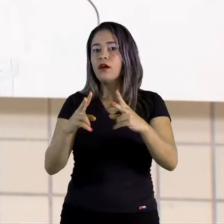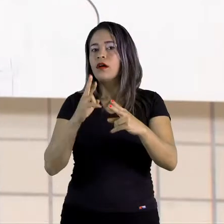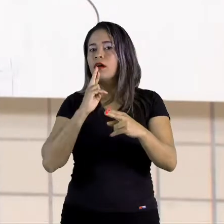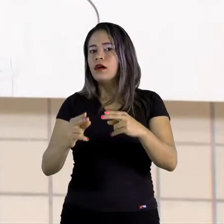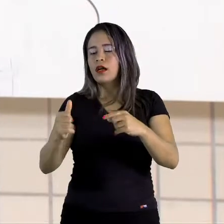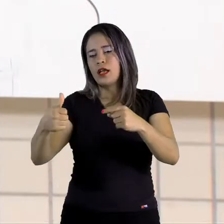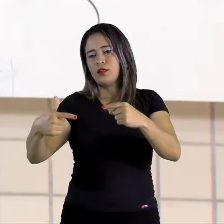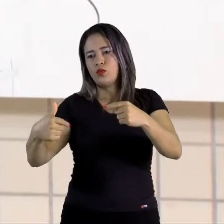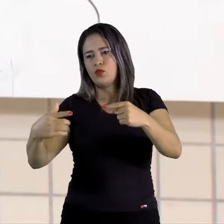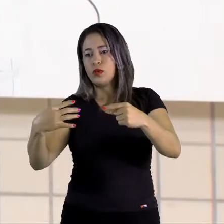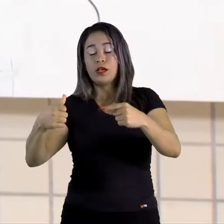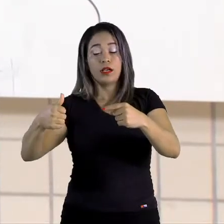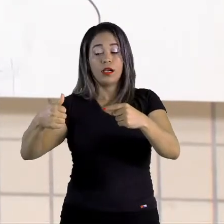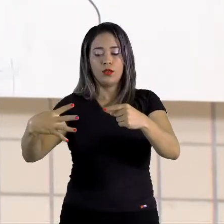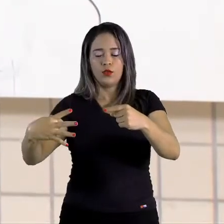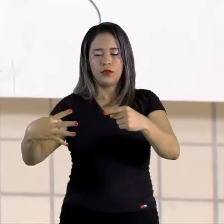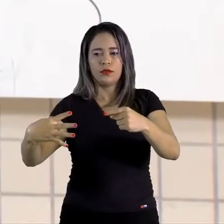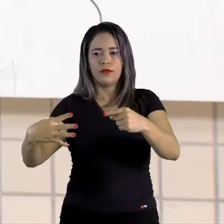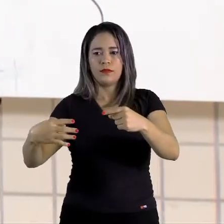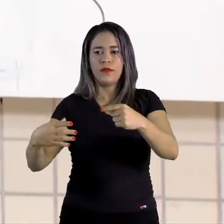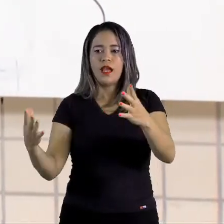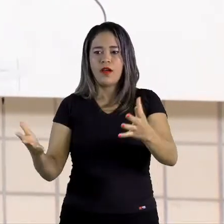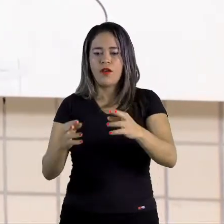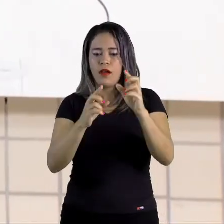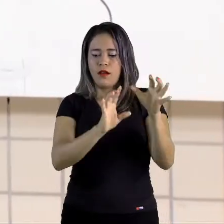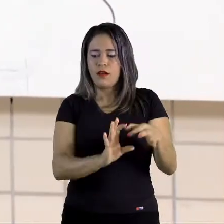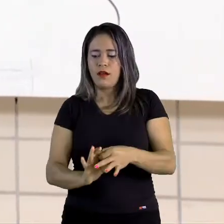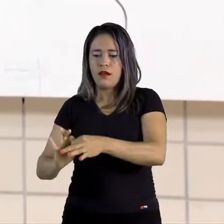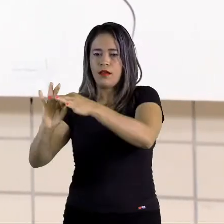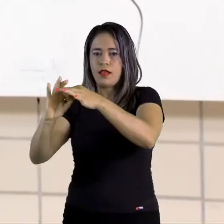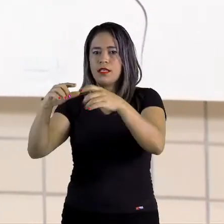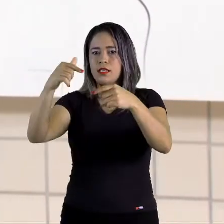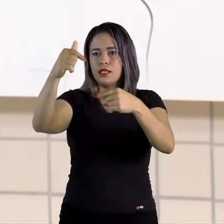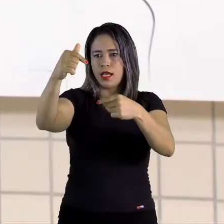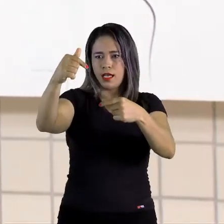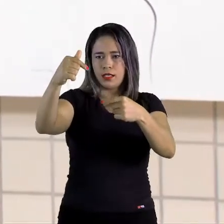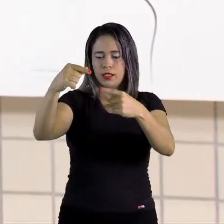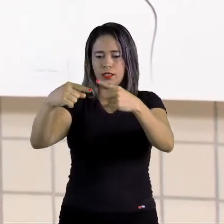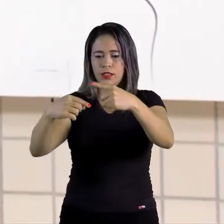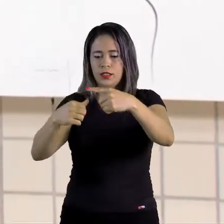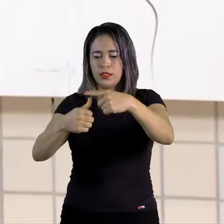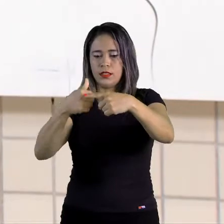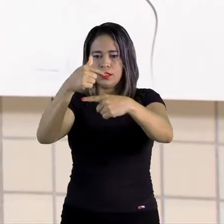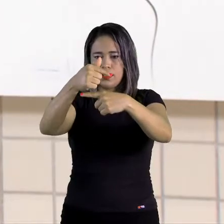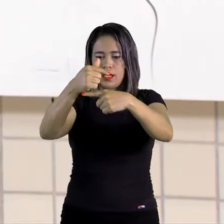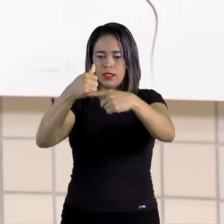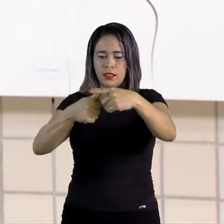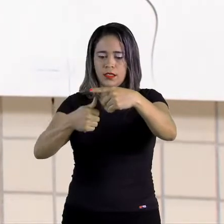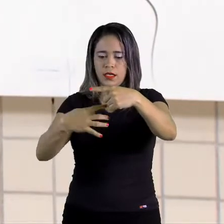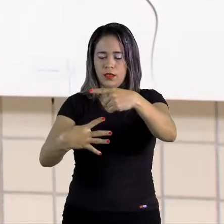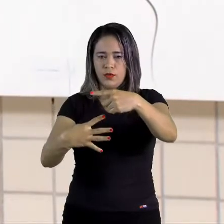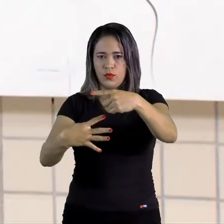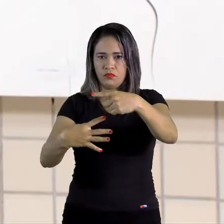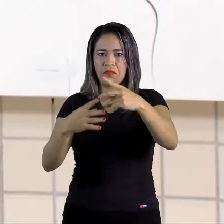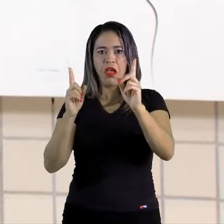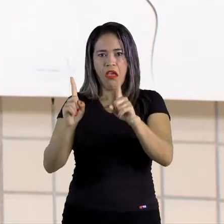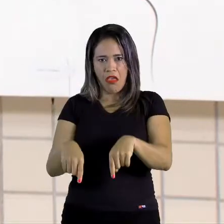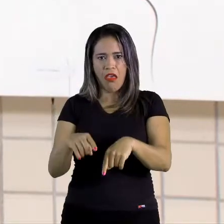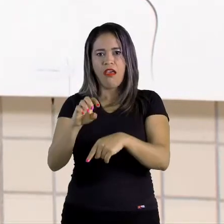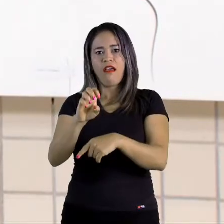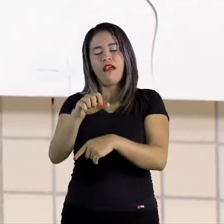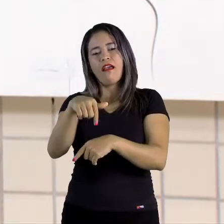fração equivalente a um meio é 7 quatorzeavos. É assim que eu faço fração equivalente,